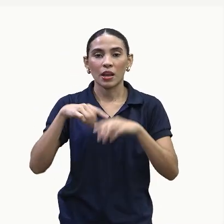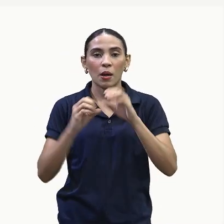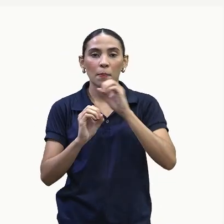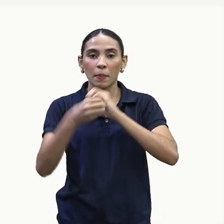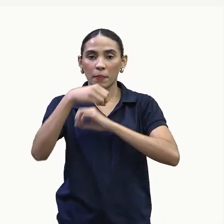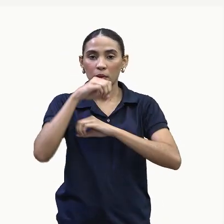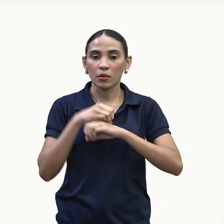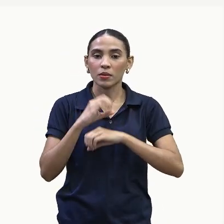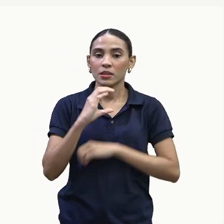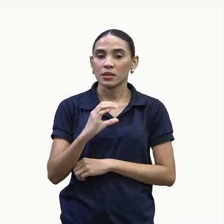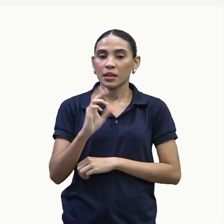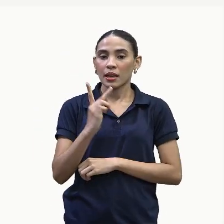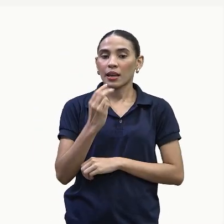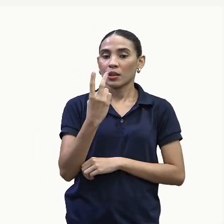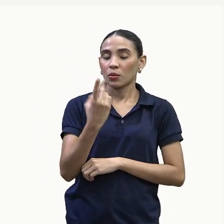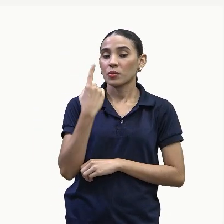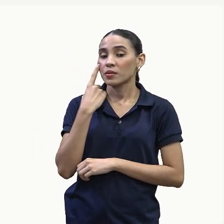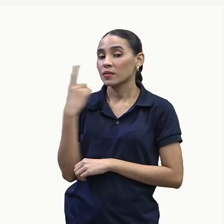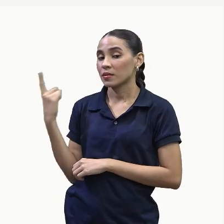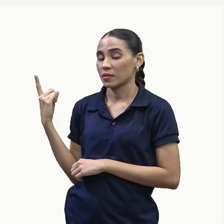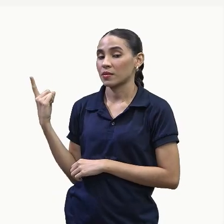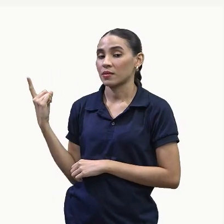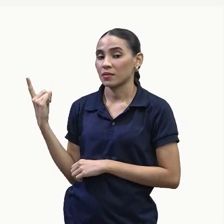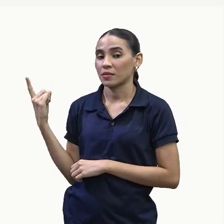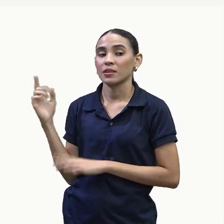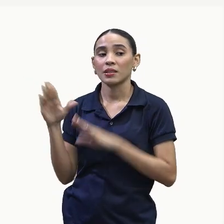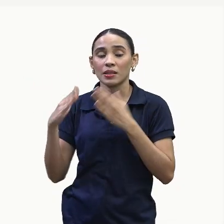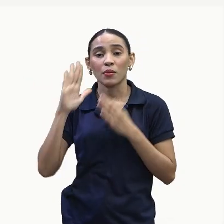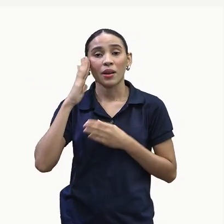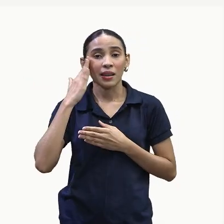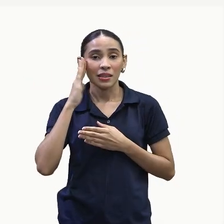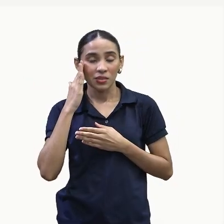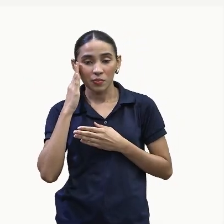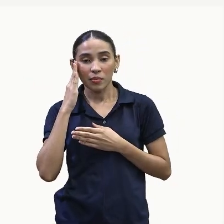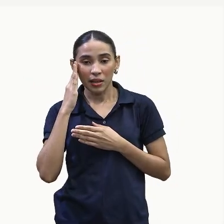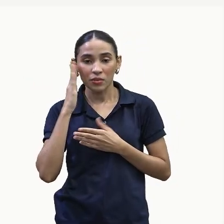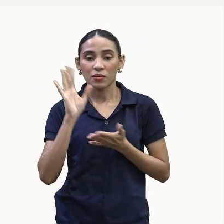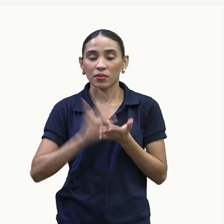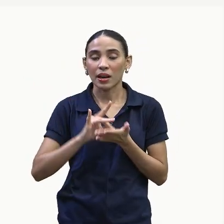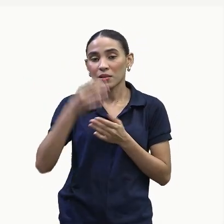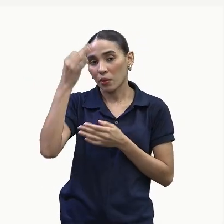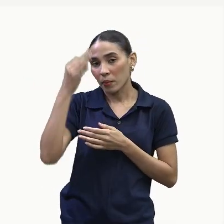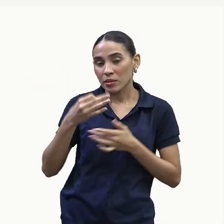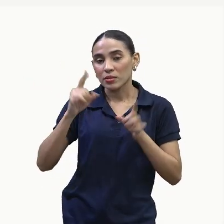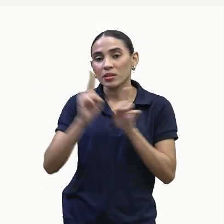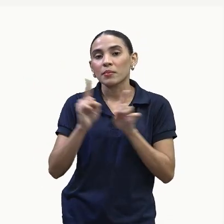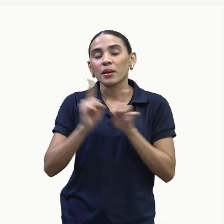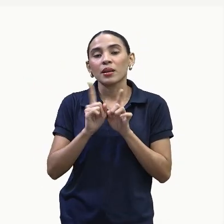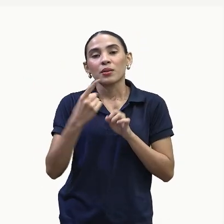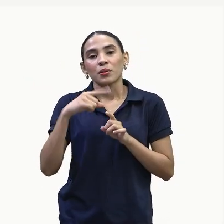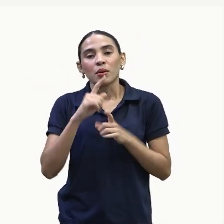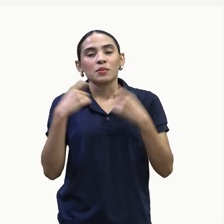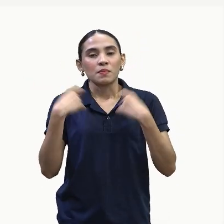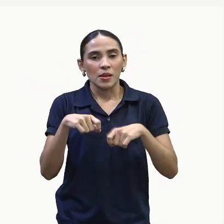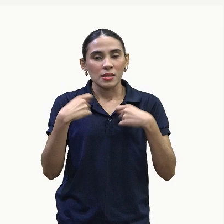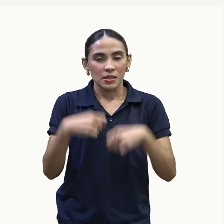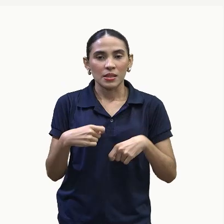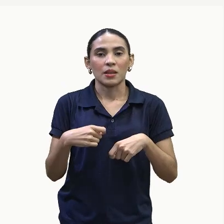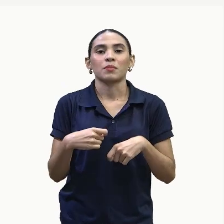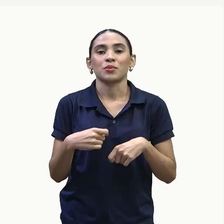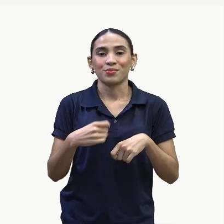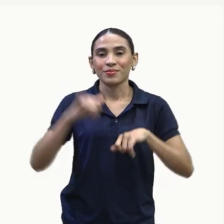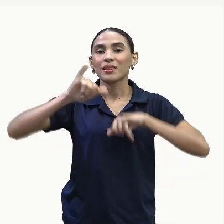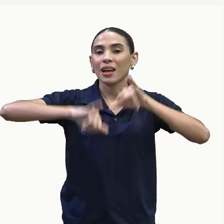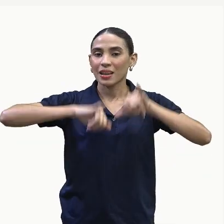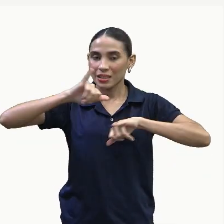de CH2, olha só. Então, são entendimentos, né, compreensões que nós precisamos da